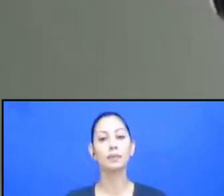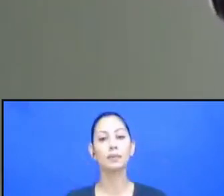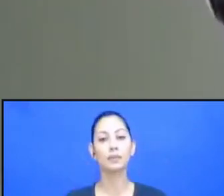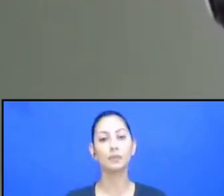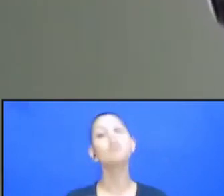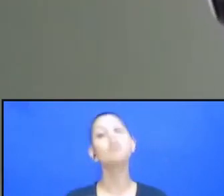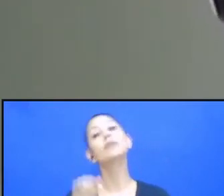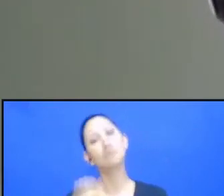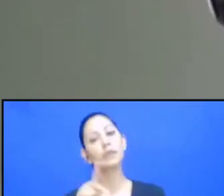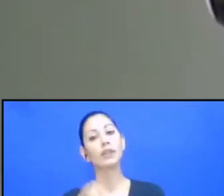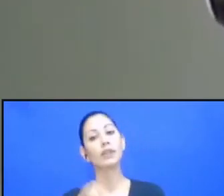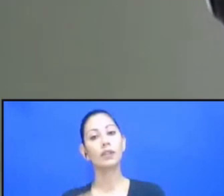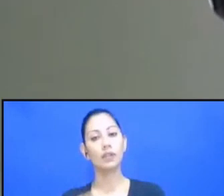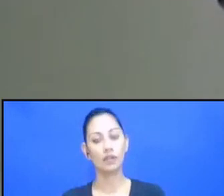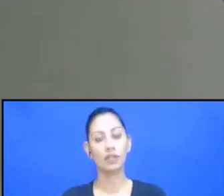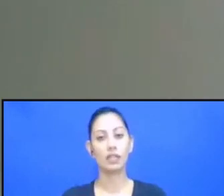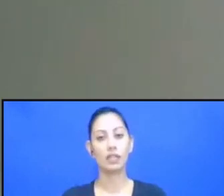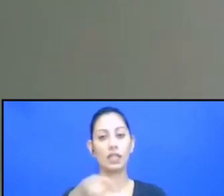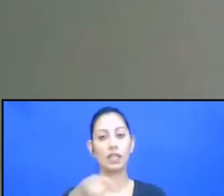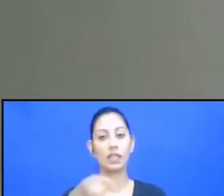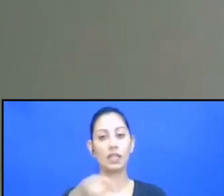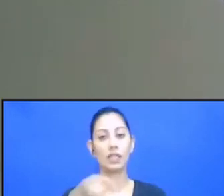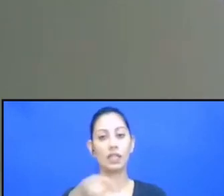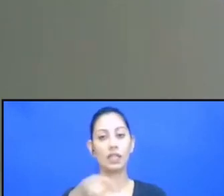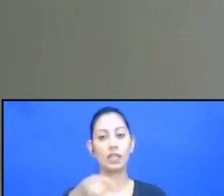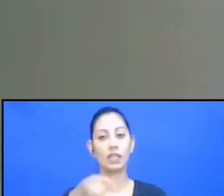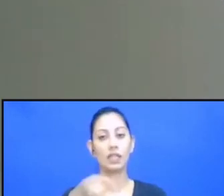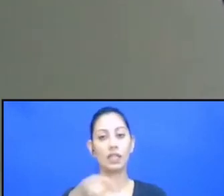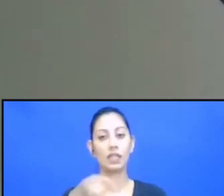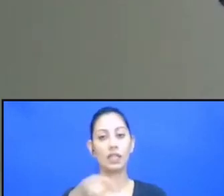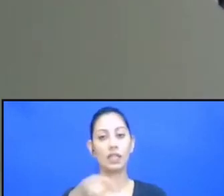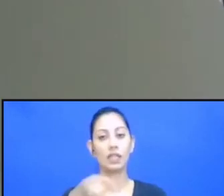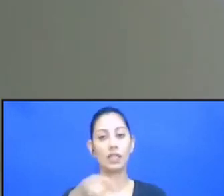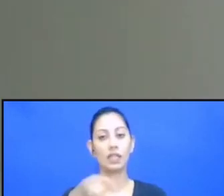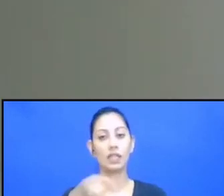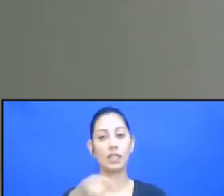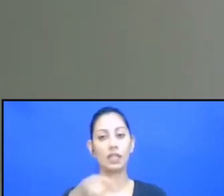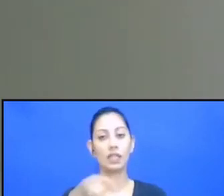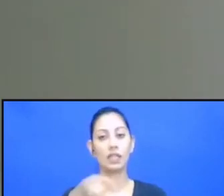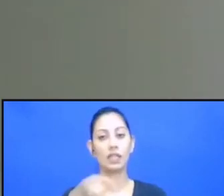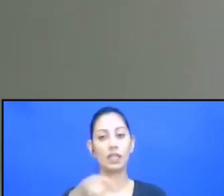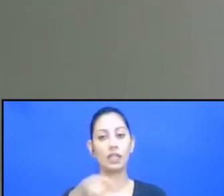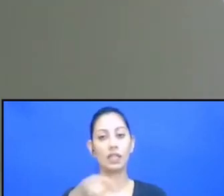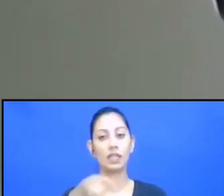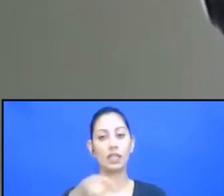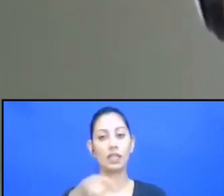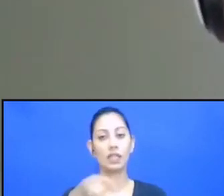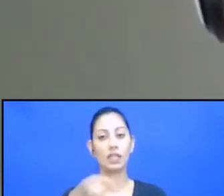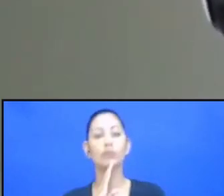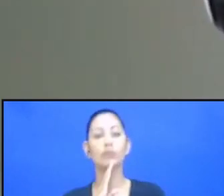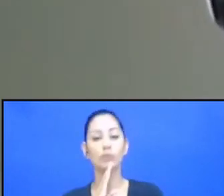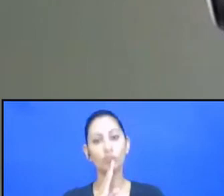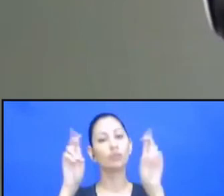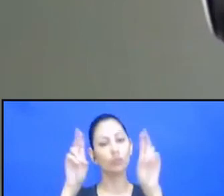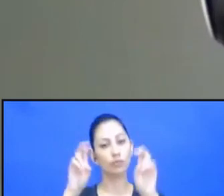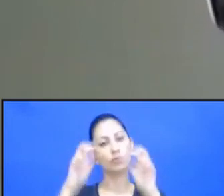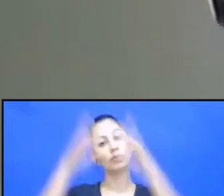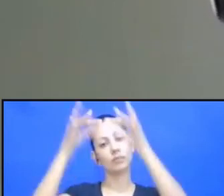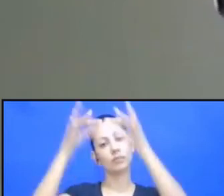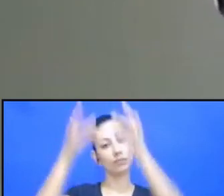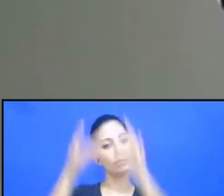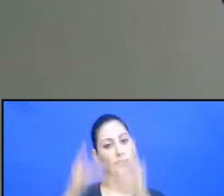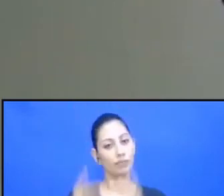todas essas questões assim relevantes para nós, neste